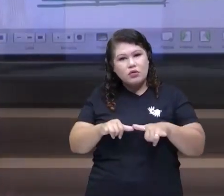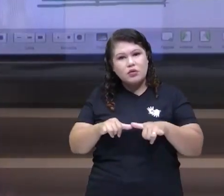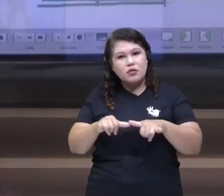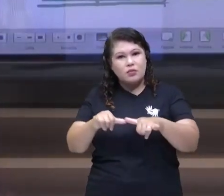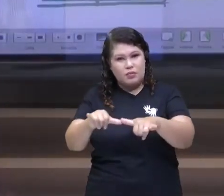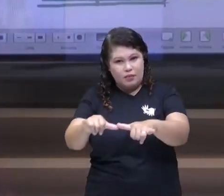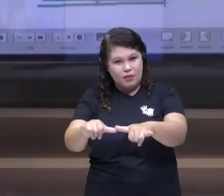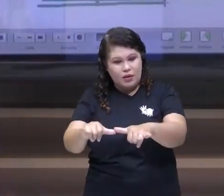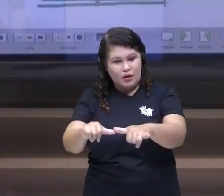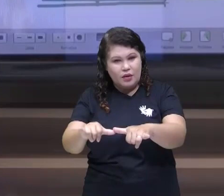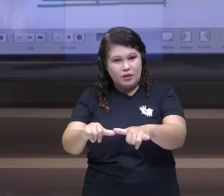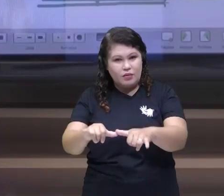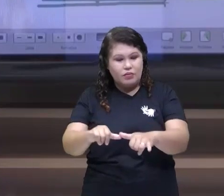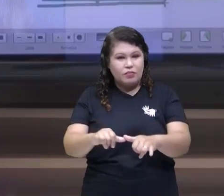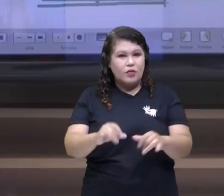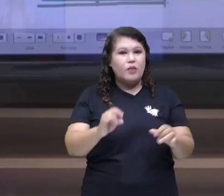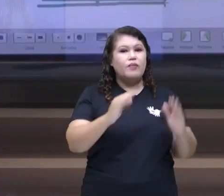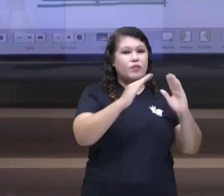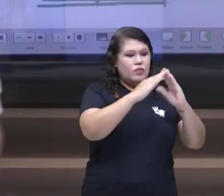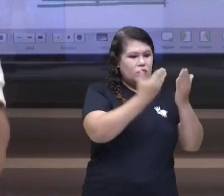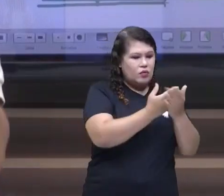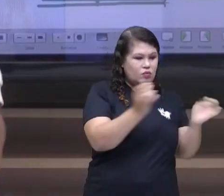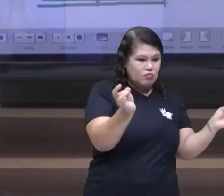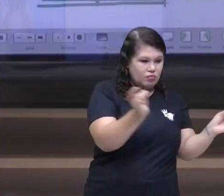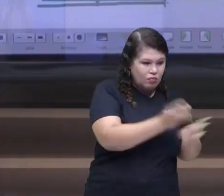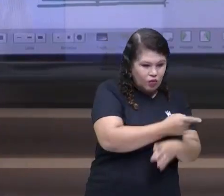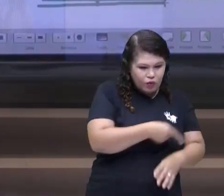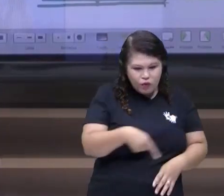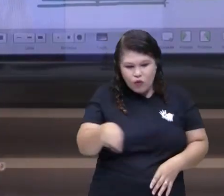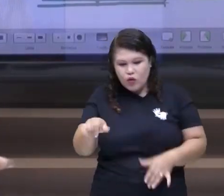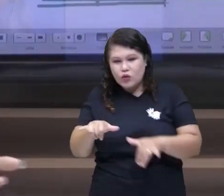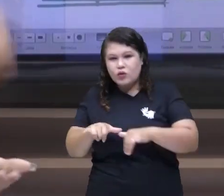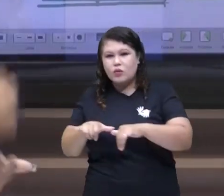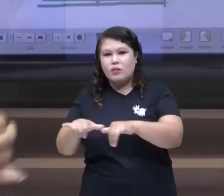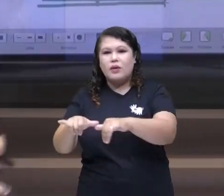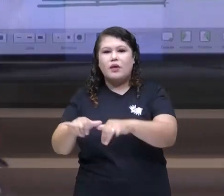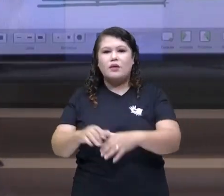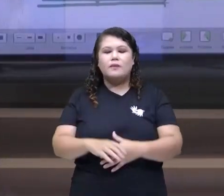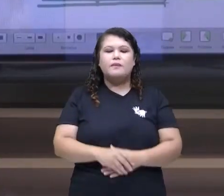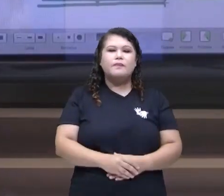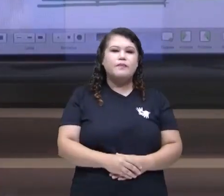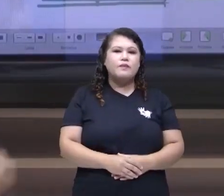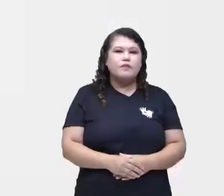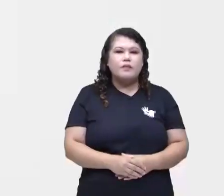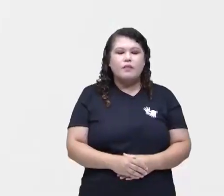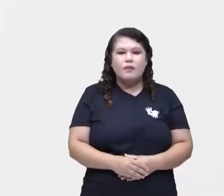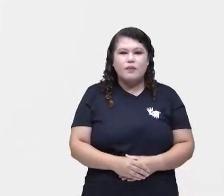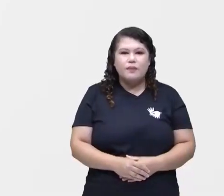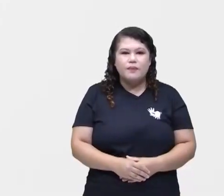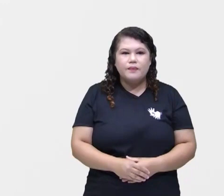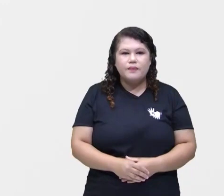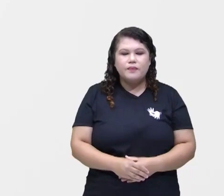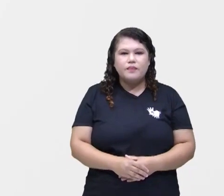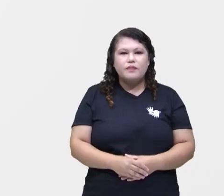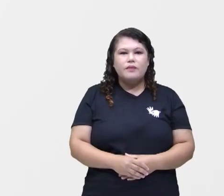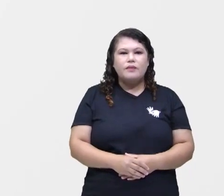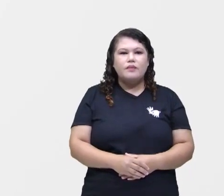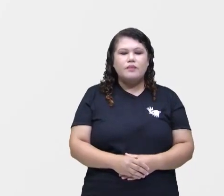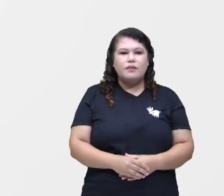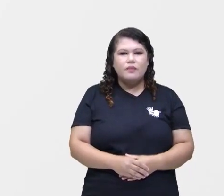supermercado depois da escola. Então, crianças, vamos agora para o nosso próximo conceito, certo? Vamos